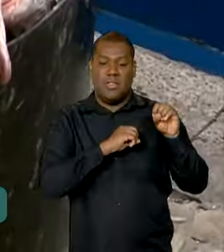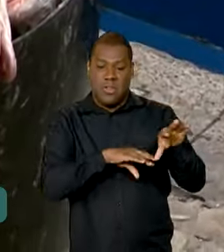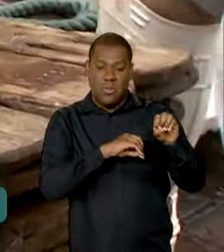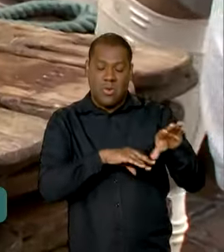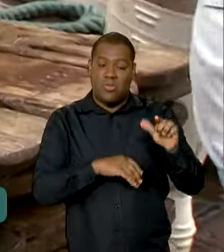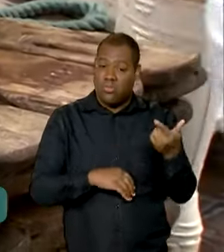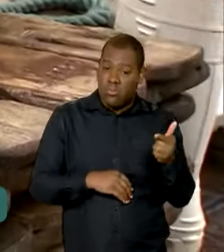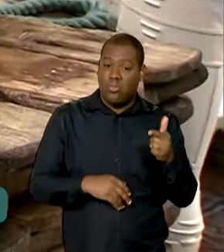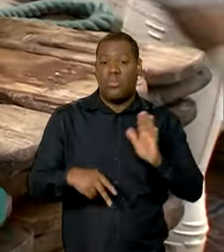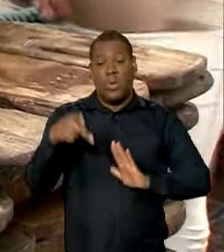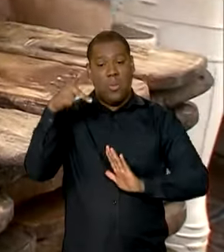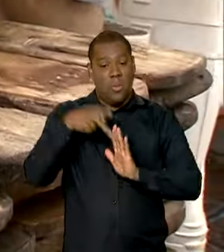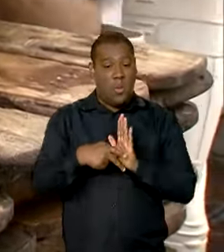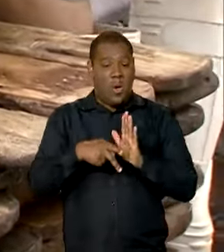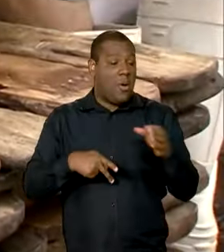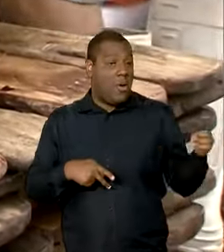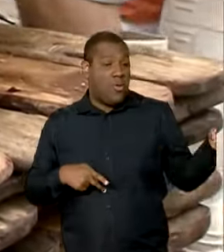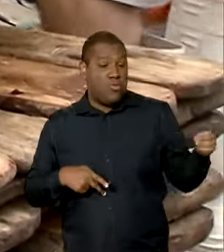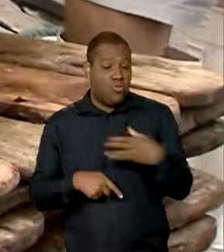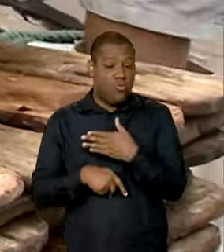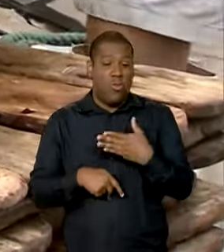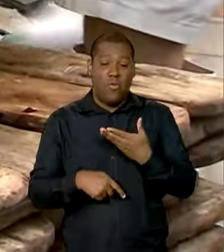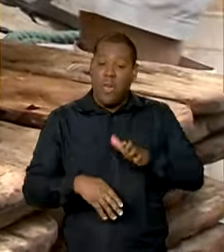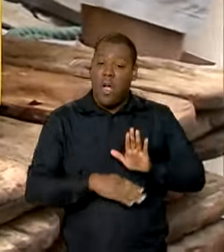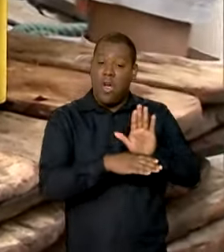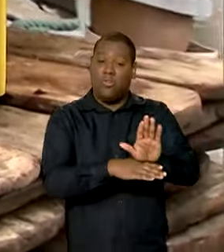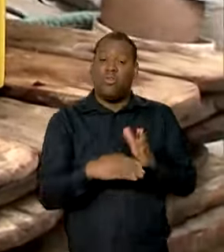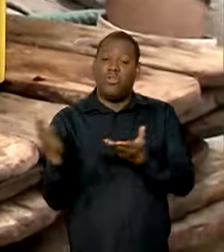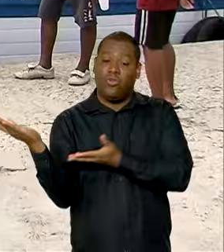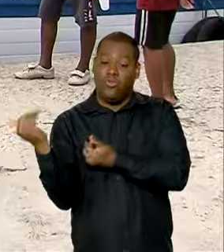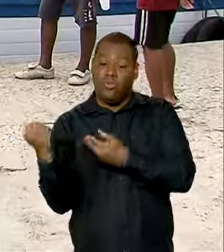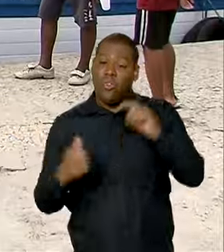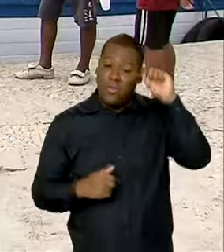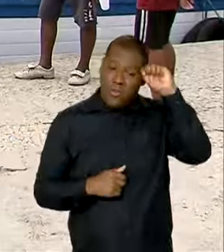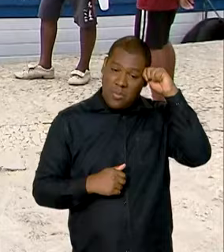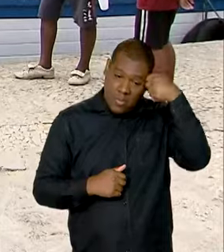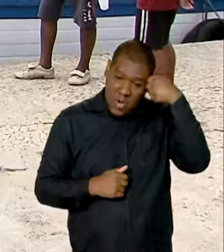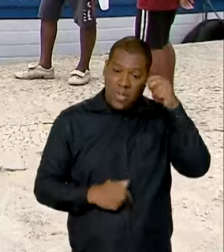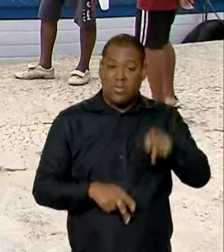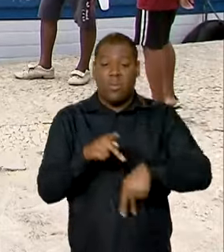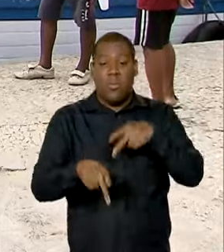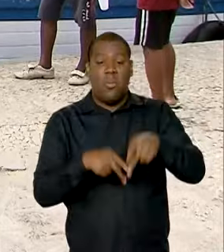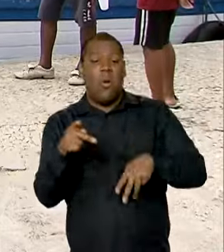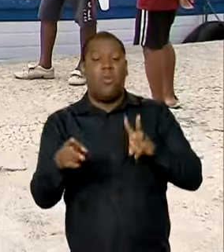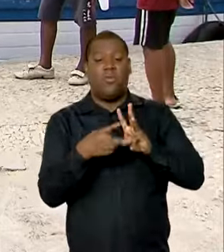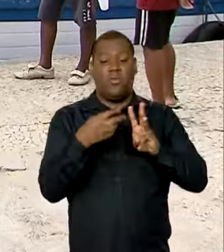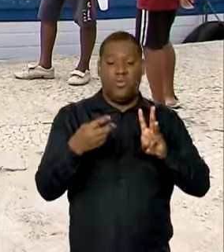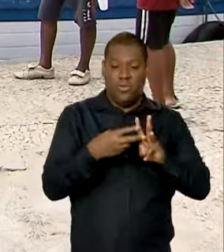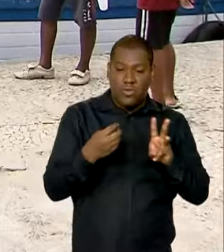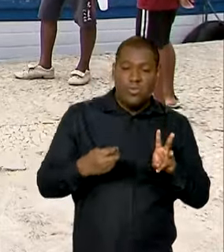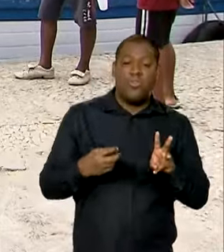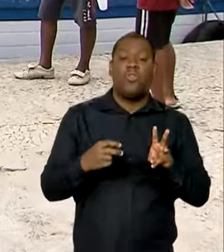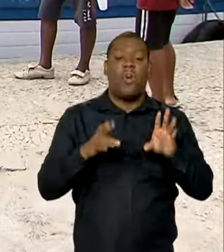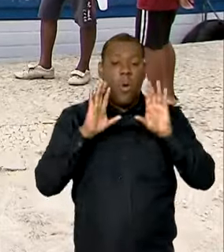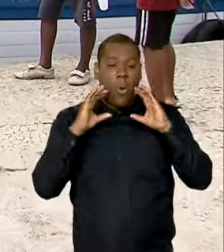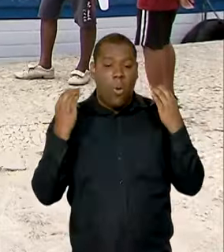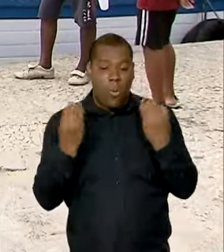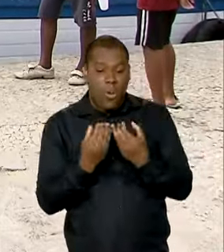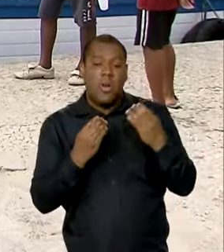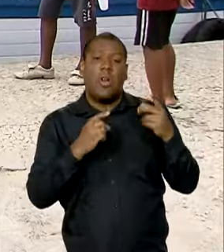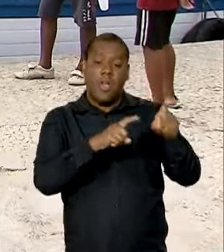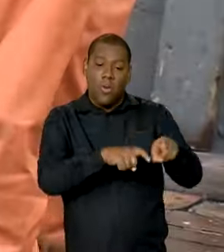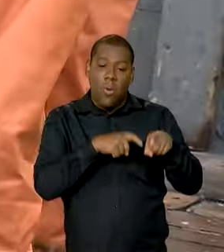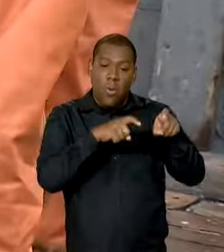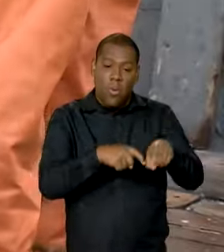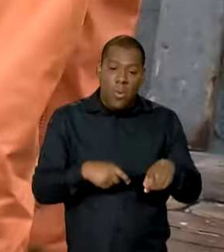O programa inovador vai atender jovens negros de povos indígenas, de comunidades rurais e